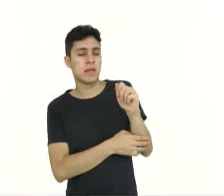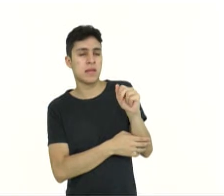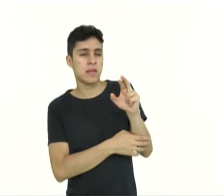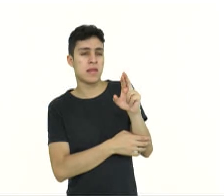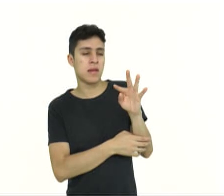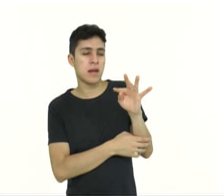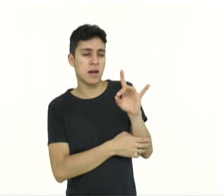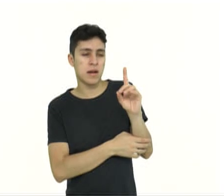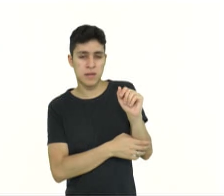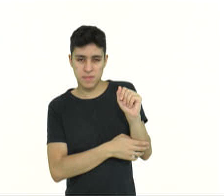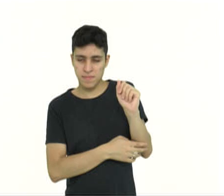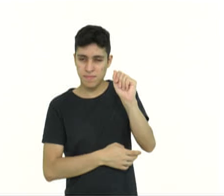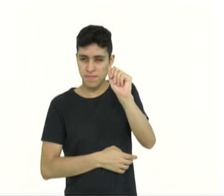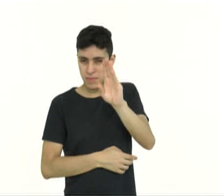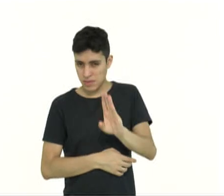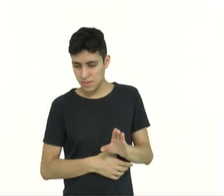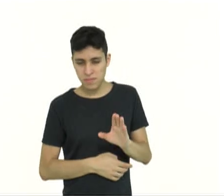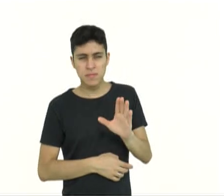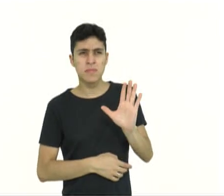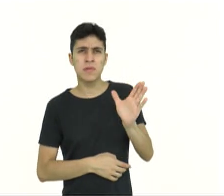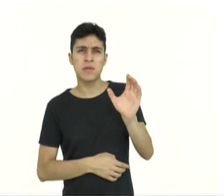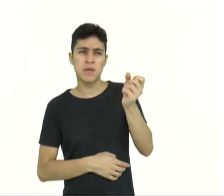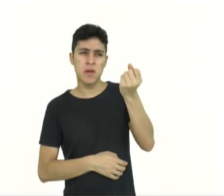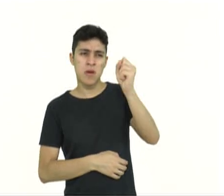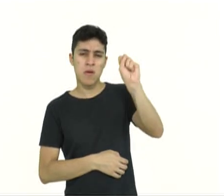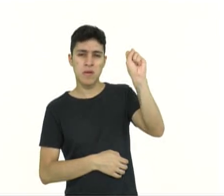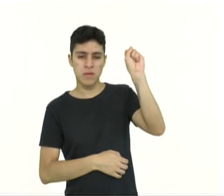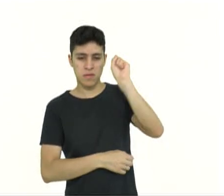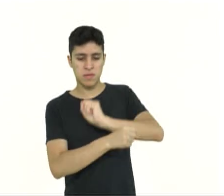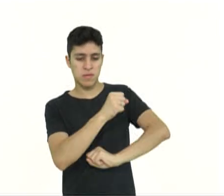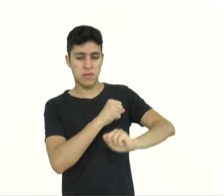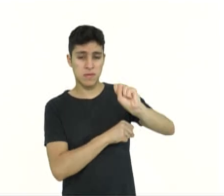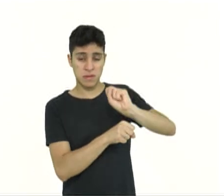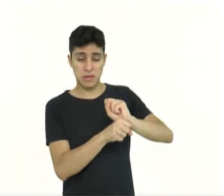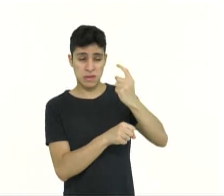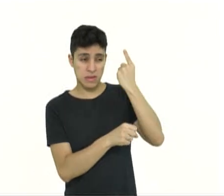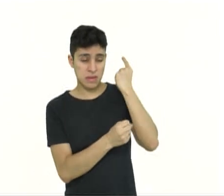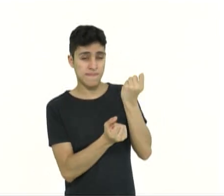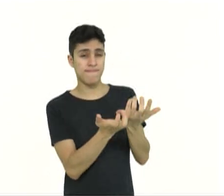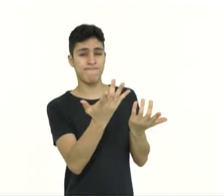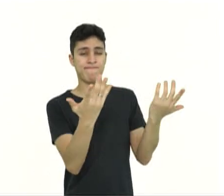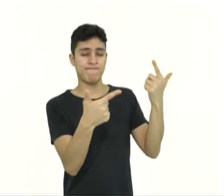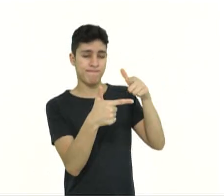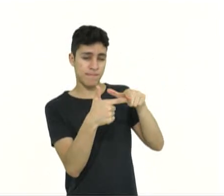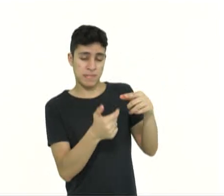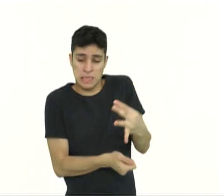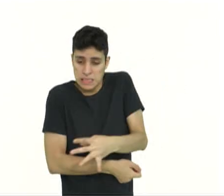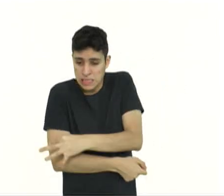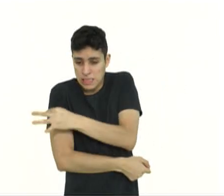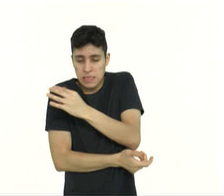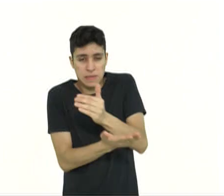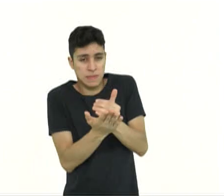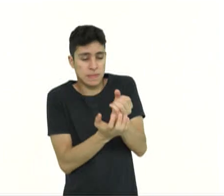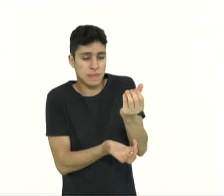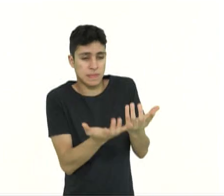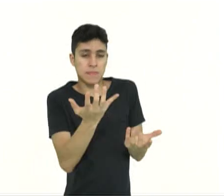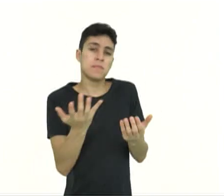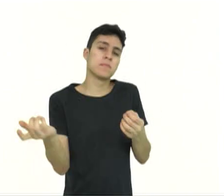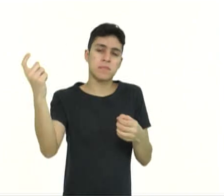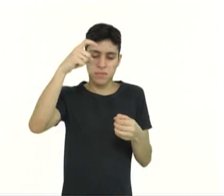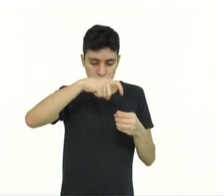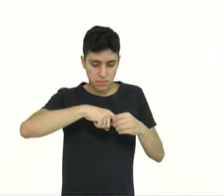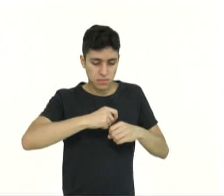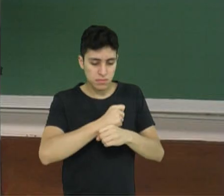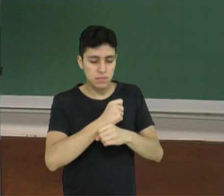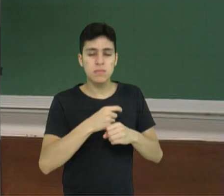que infelizmente, acho que há 8 anos atrás, passou por um incêndio, né, um problema técnico, ela pegou fogo e já foi reconstruída,